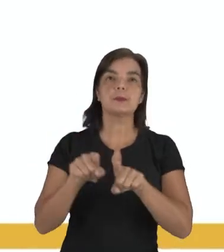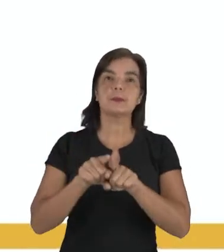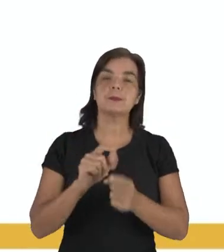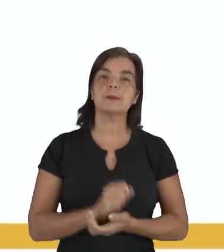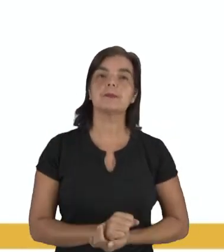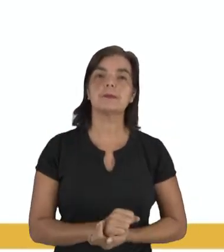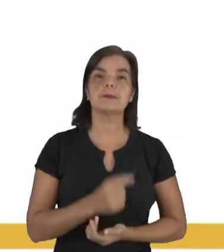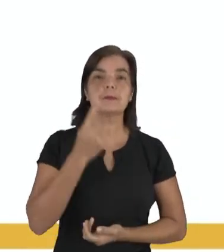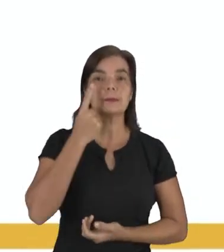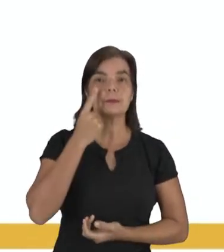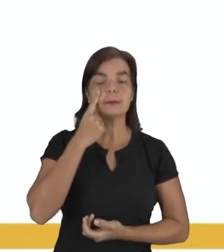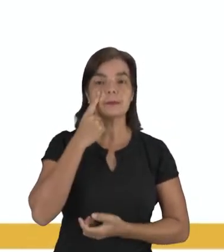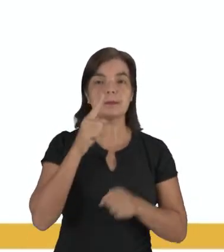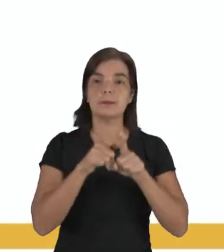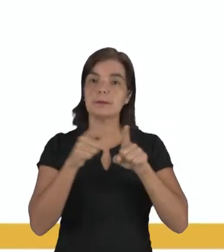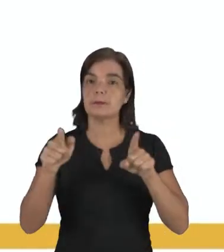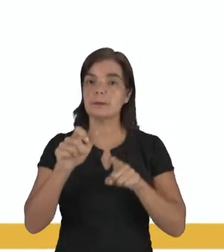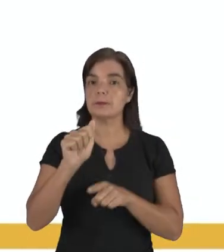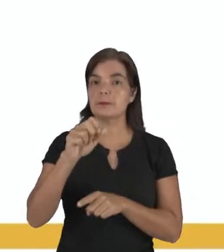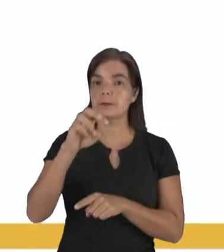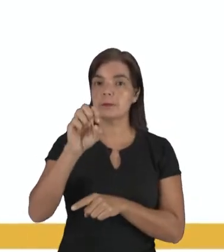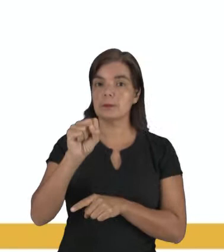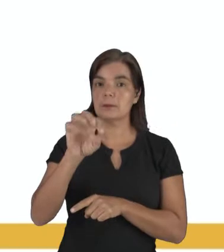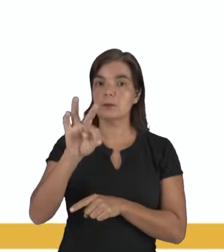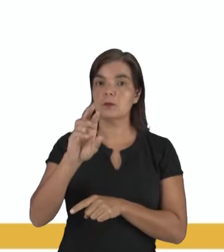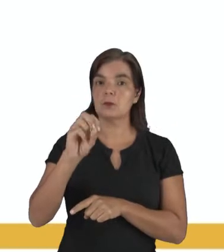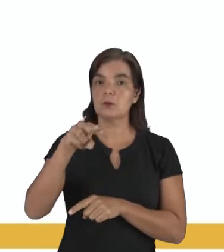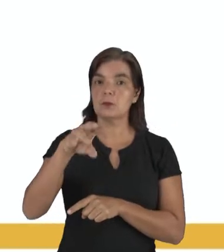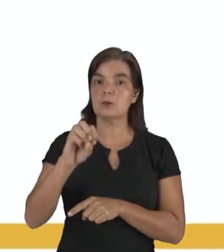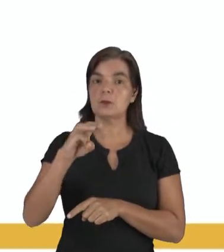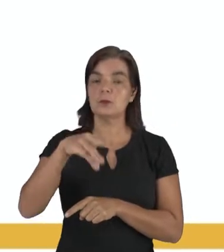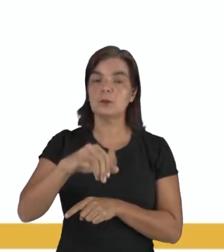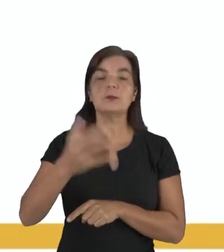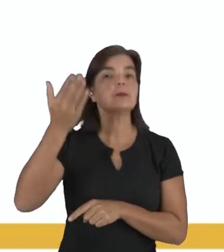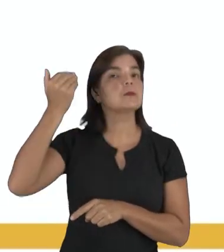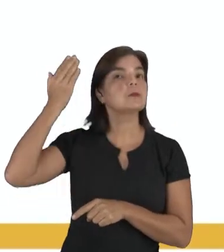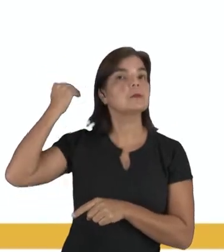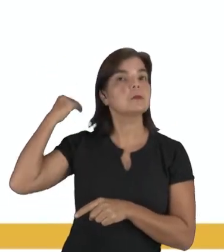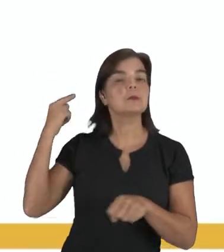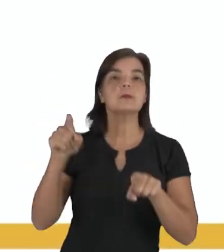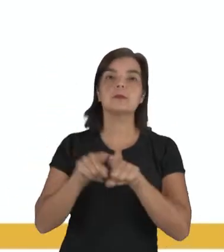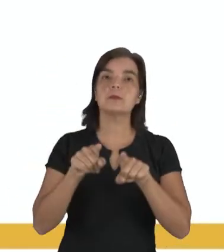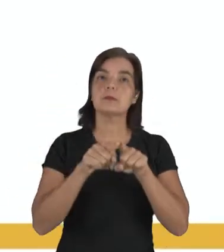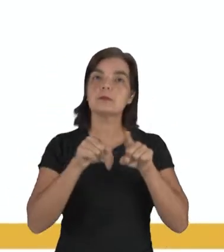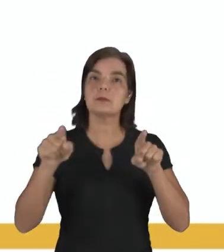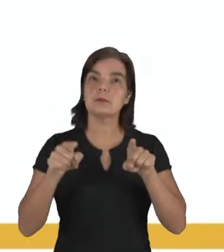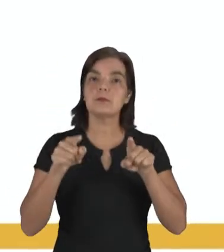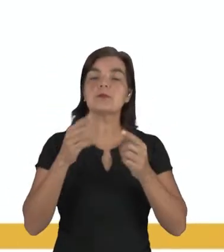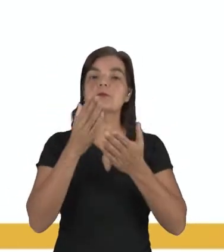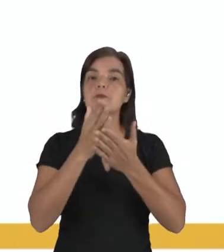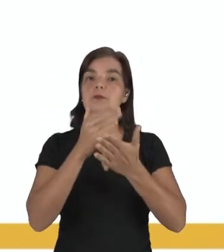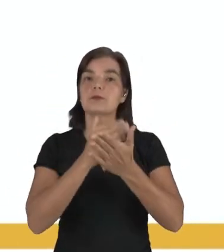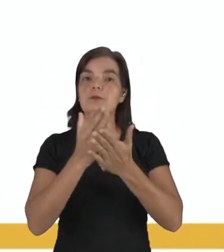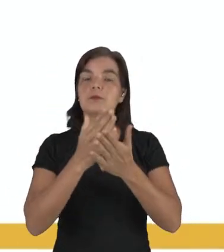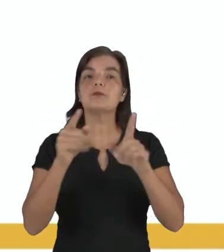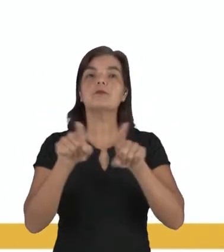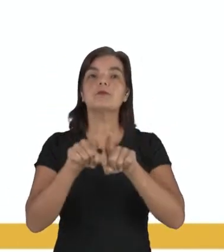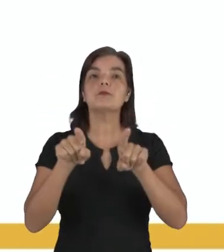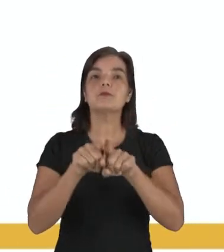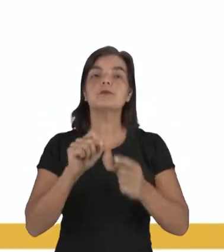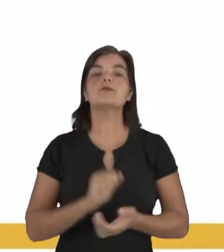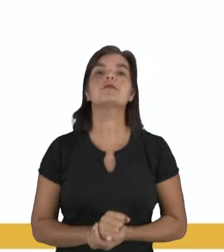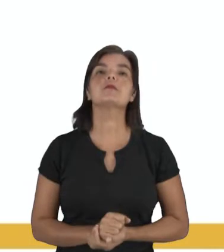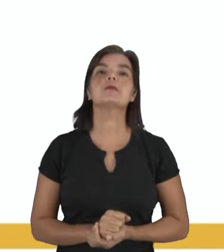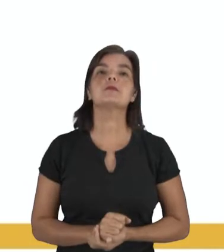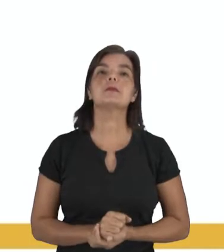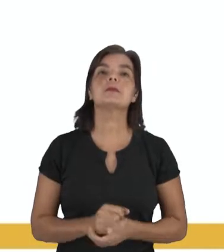em azul é uma parte da astronomia antiga, e a gente vai pegar da astronomia média para essa divisão até então da